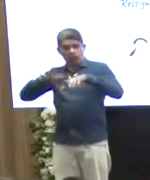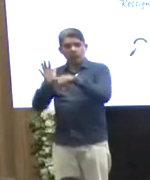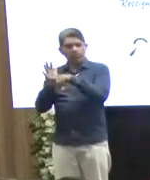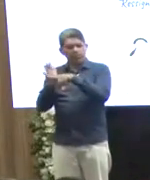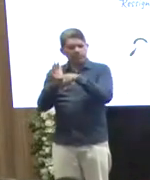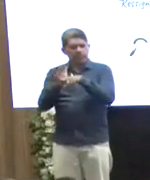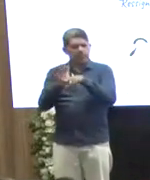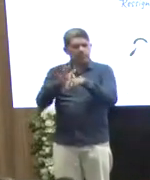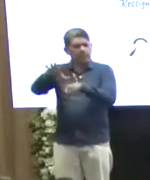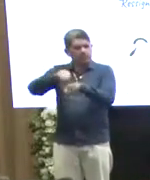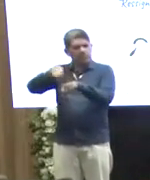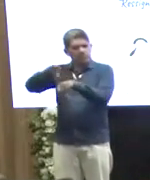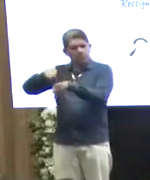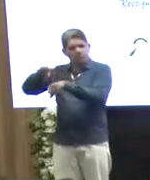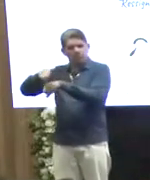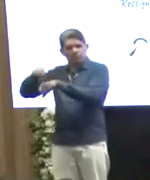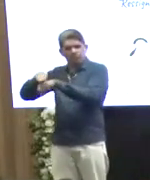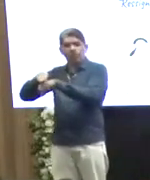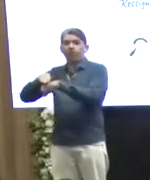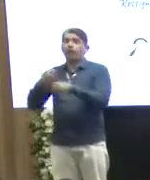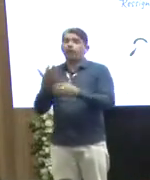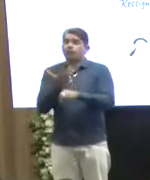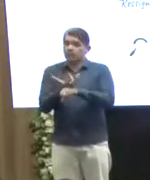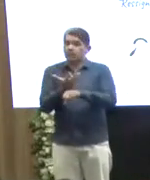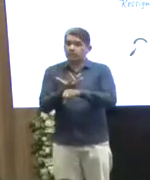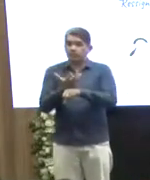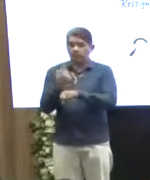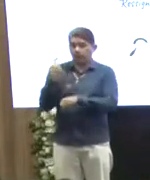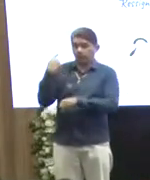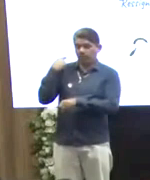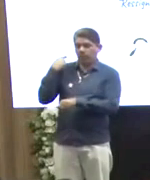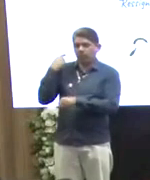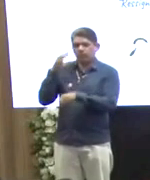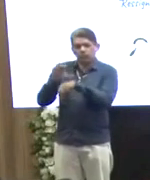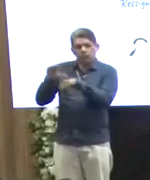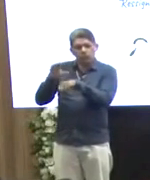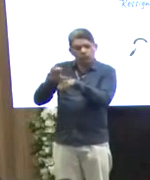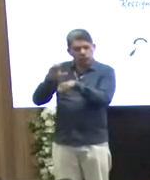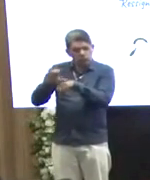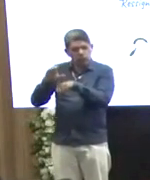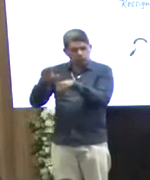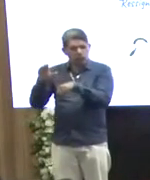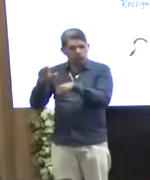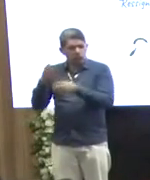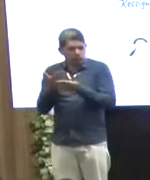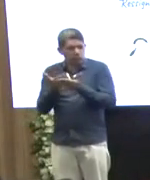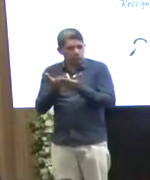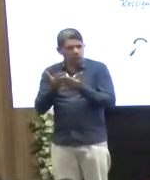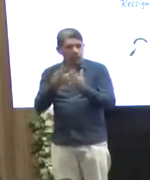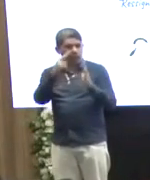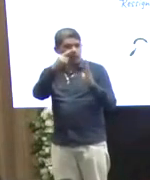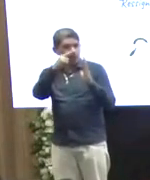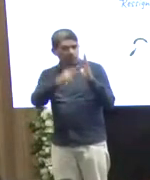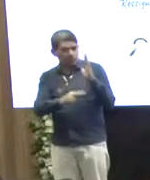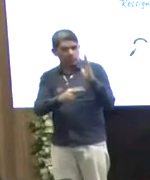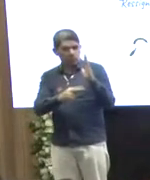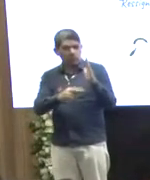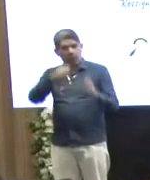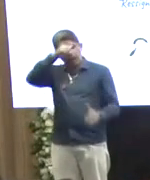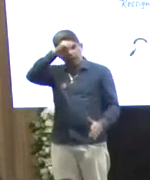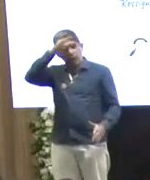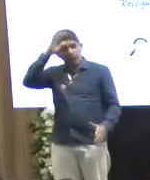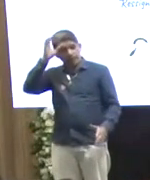infantil a cultura afro. Porque, assim, se fala muito, mas a gente precisa estar nesses